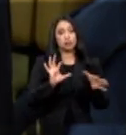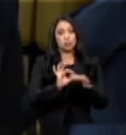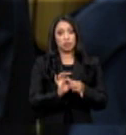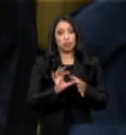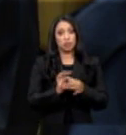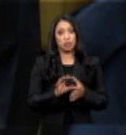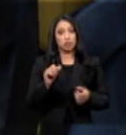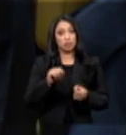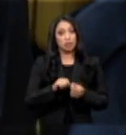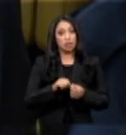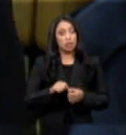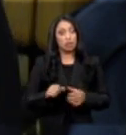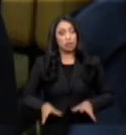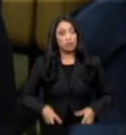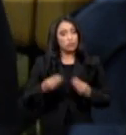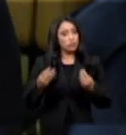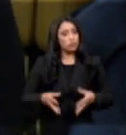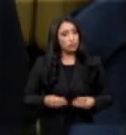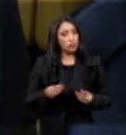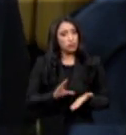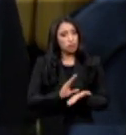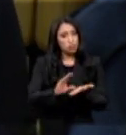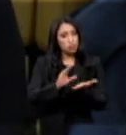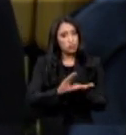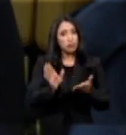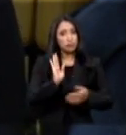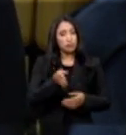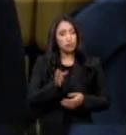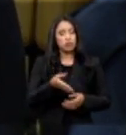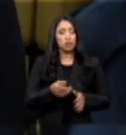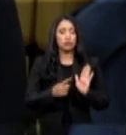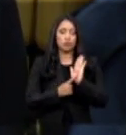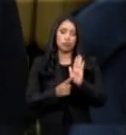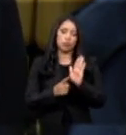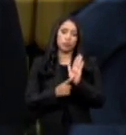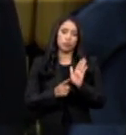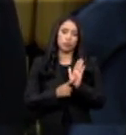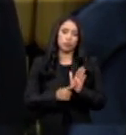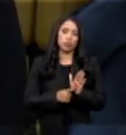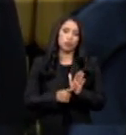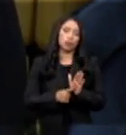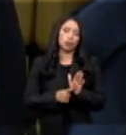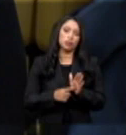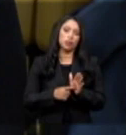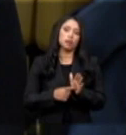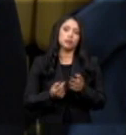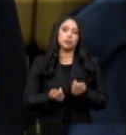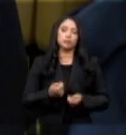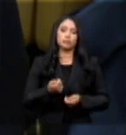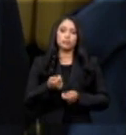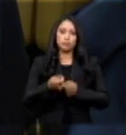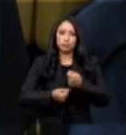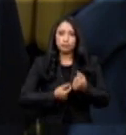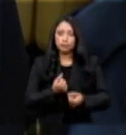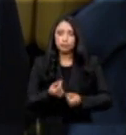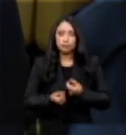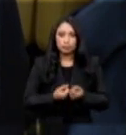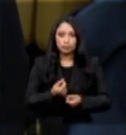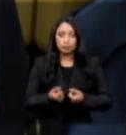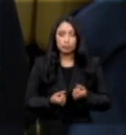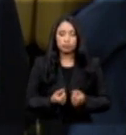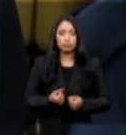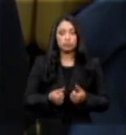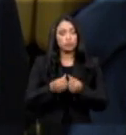de investimentos e, conforme apontado no parecer econômico, o deferimento de pleitos implicaria